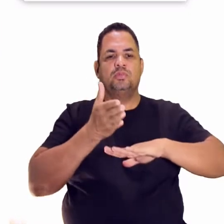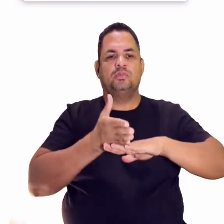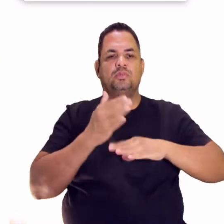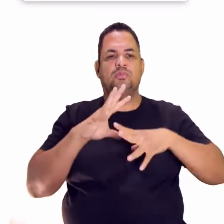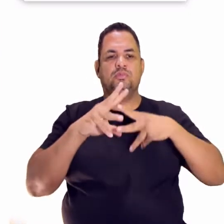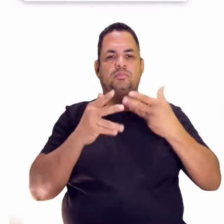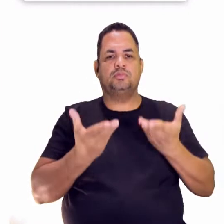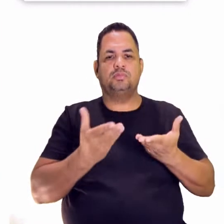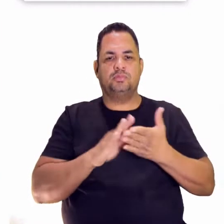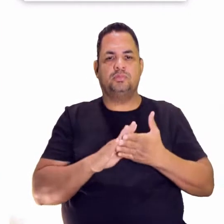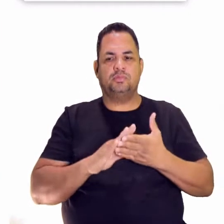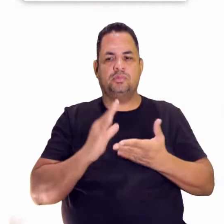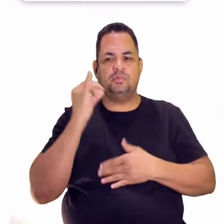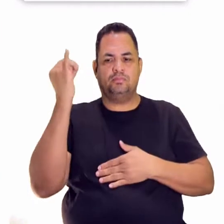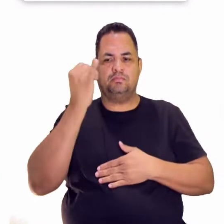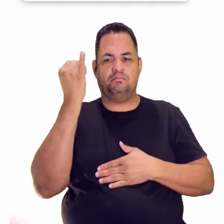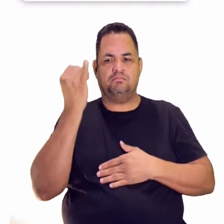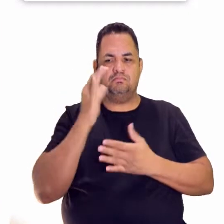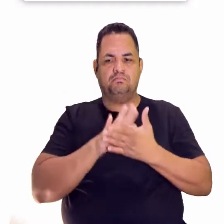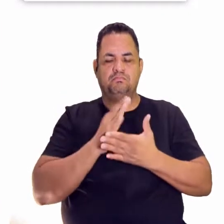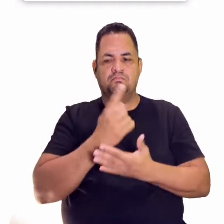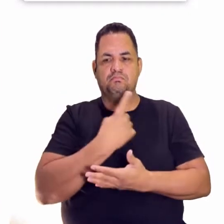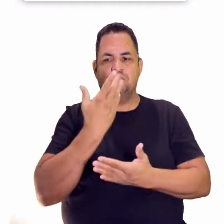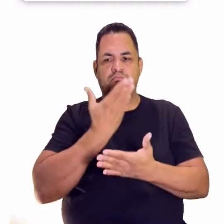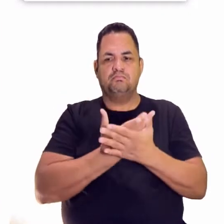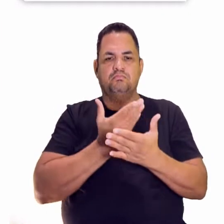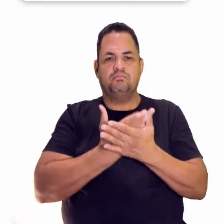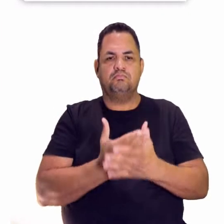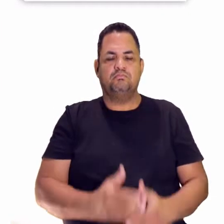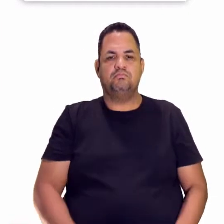são altamente importantes para o nosso estudo.